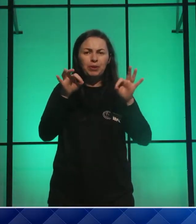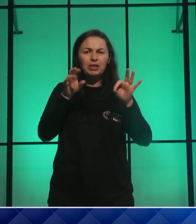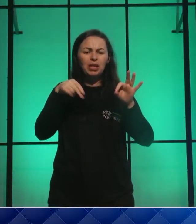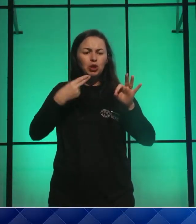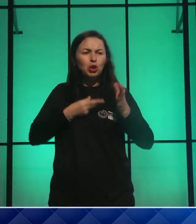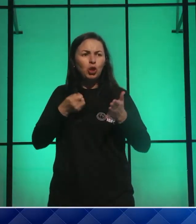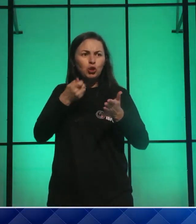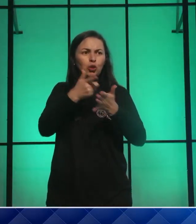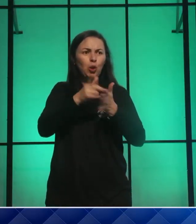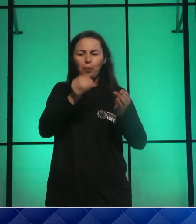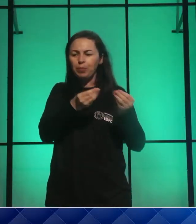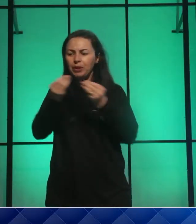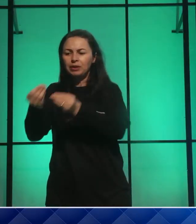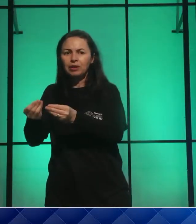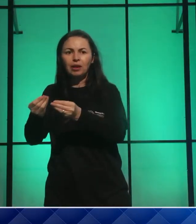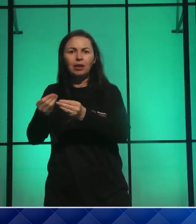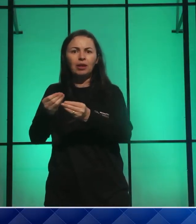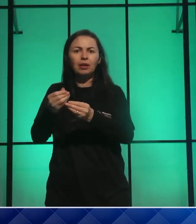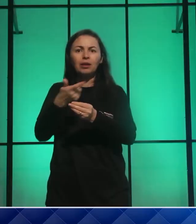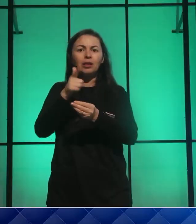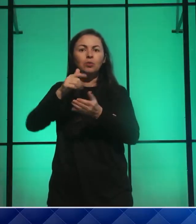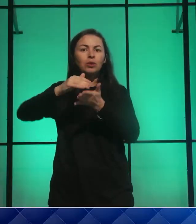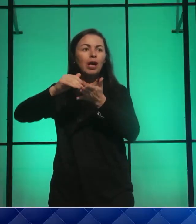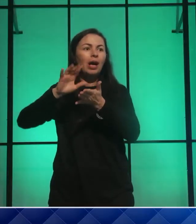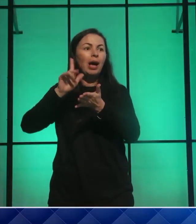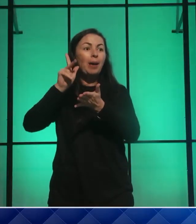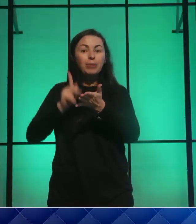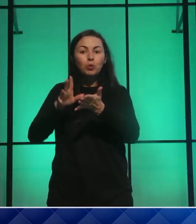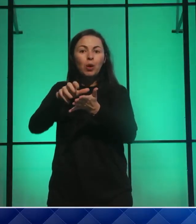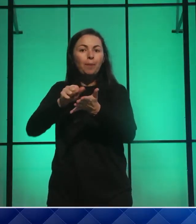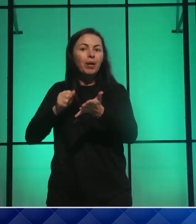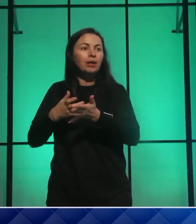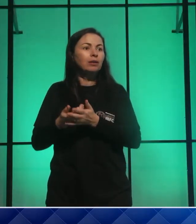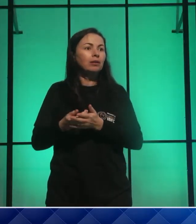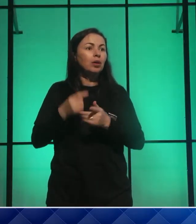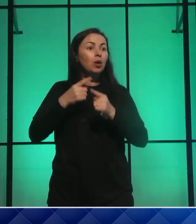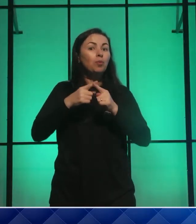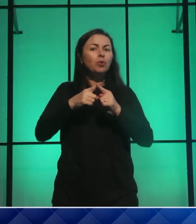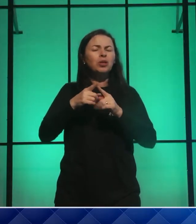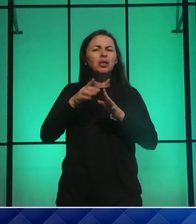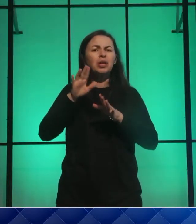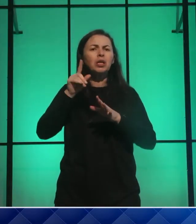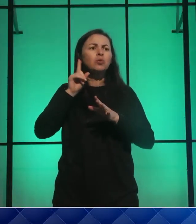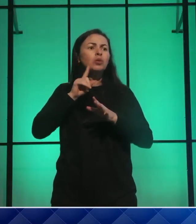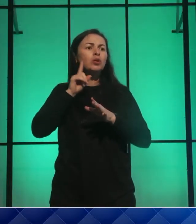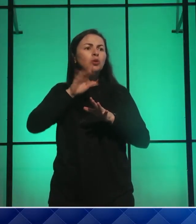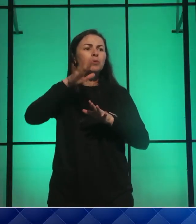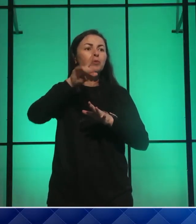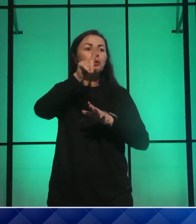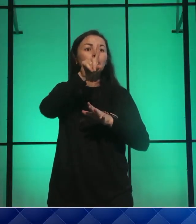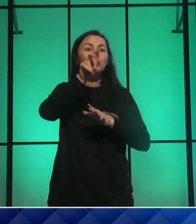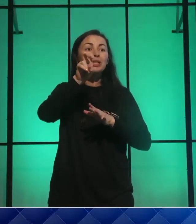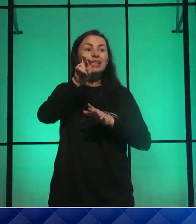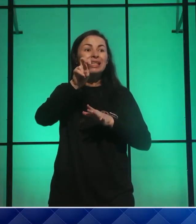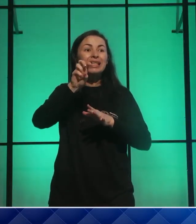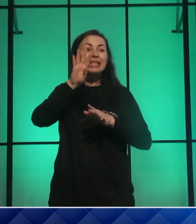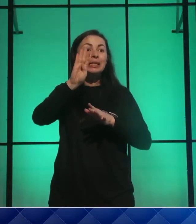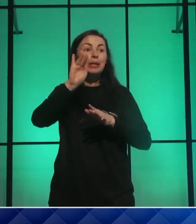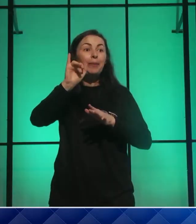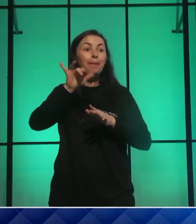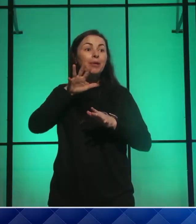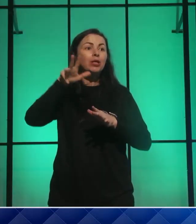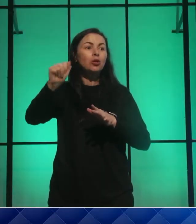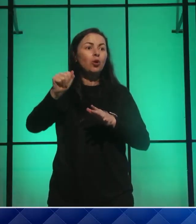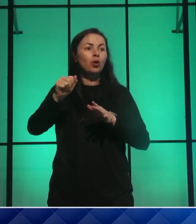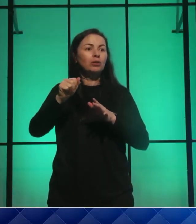paga e dá para alguém não é retirado. Só para vocês terem uma ideia, nos Estados Unidos é em volta de 15 bilhões de dólares por ano,